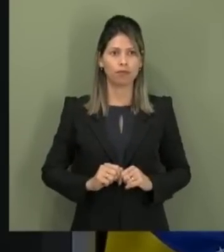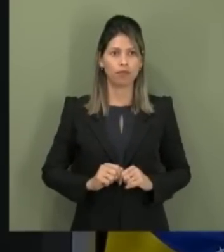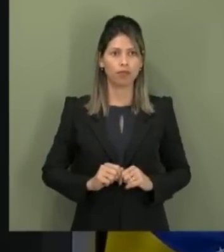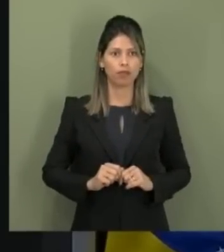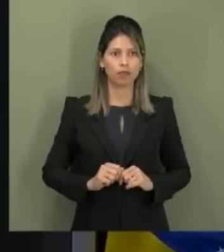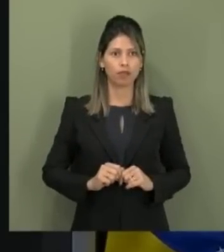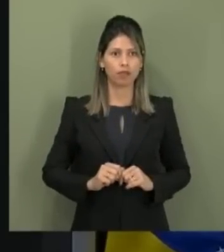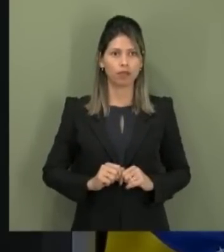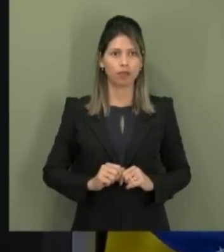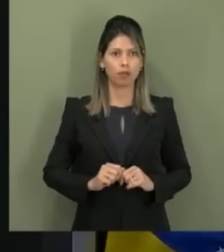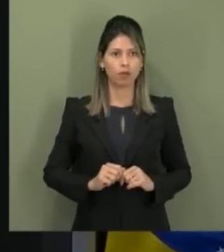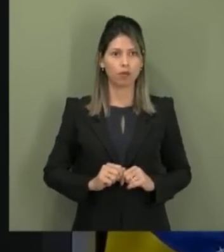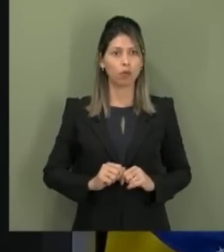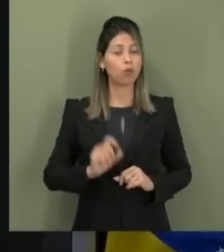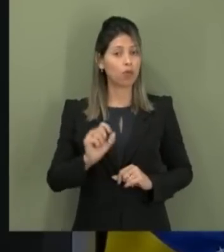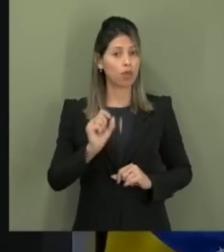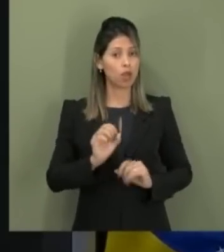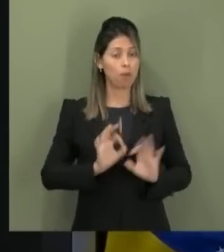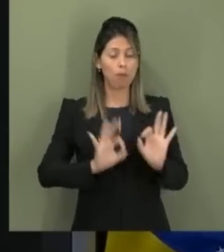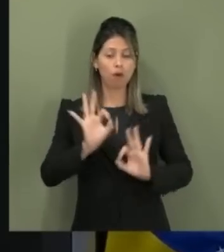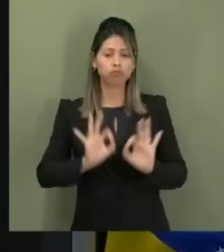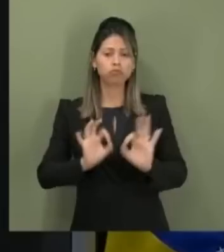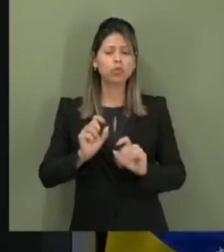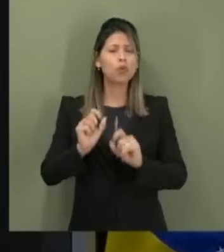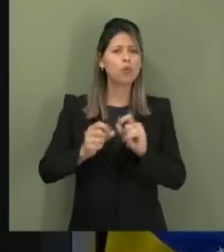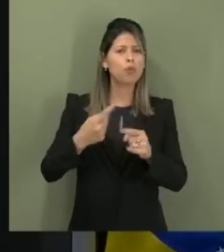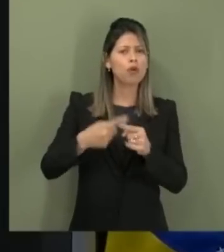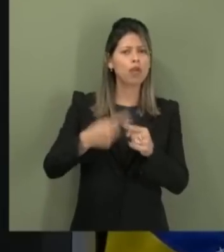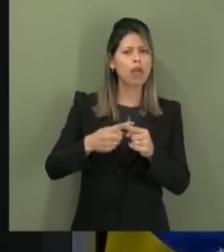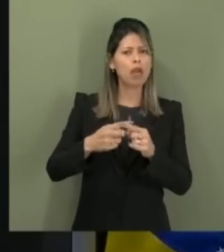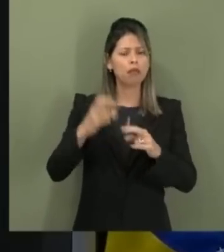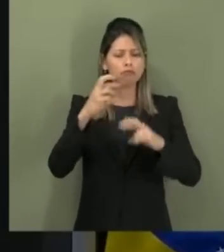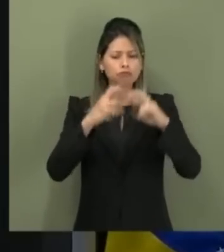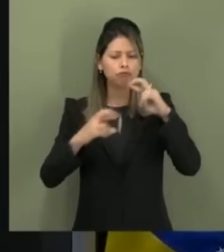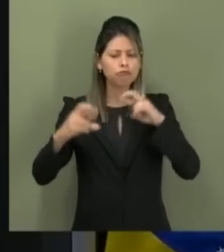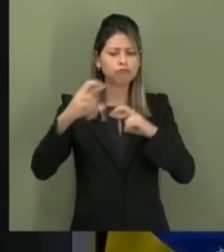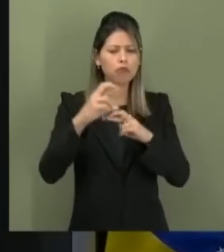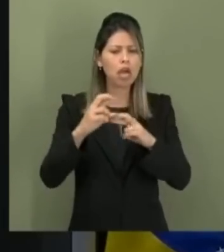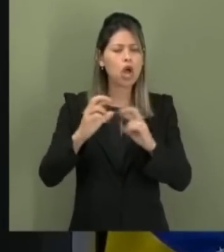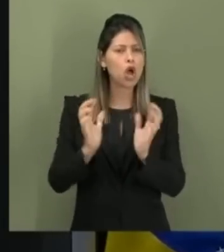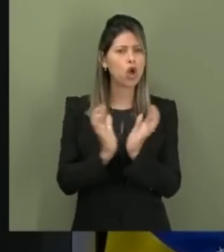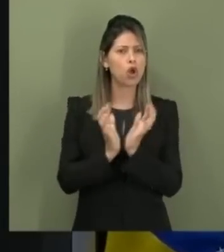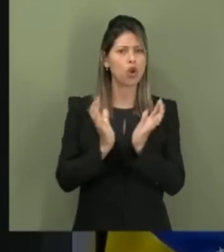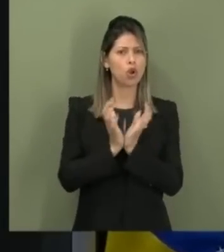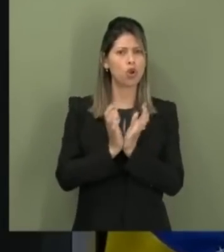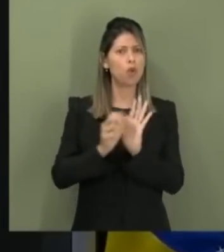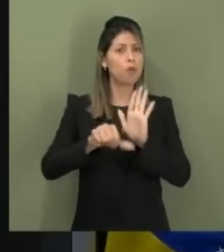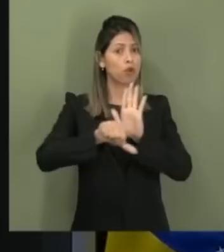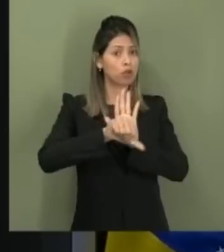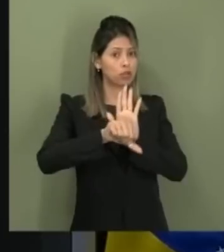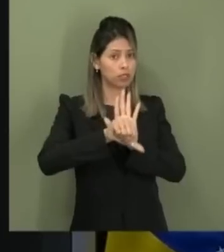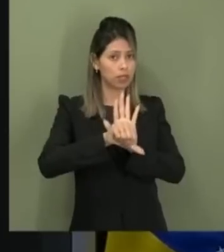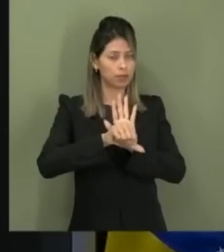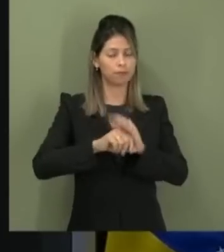realizada contra uma organização criminosa. Eu fui informado no final de